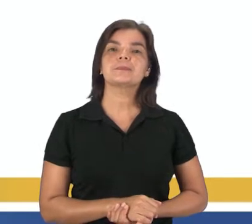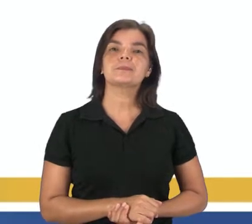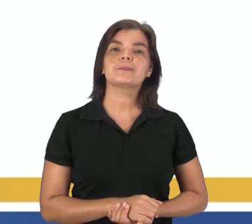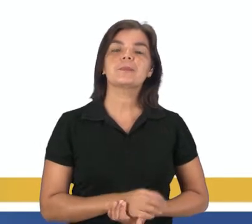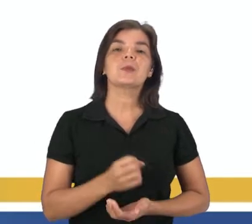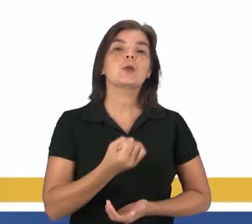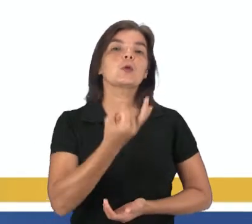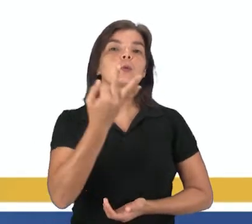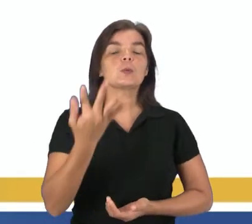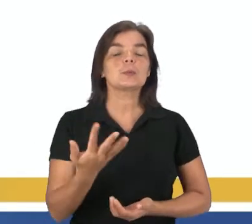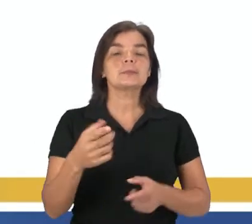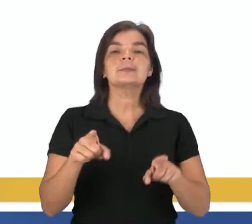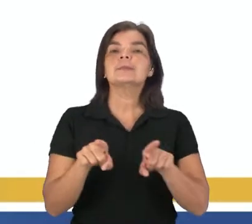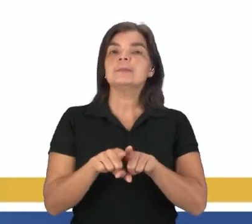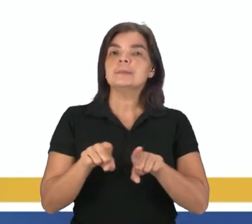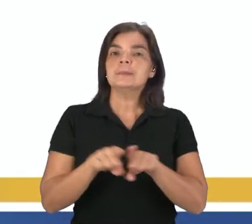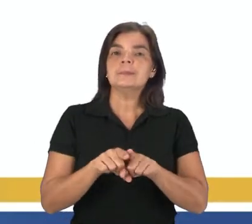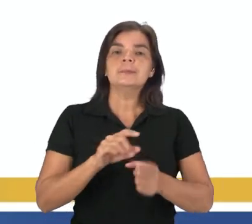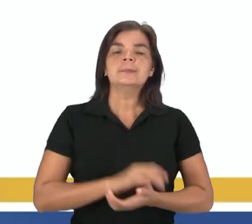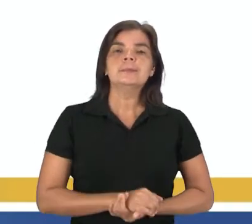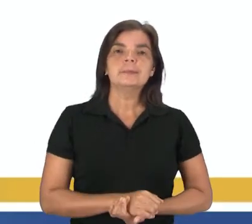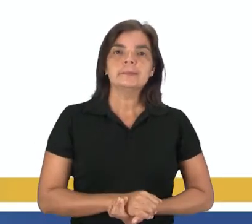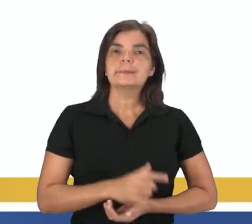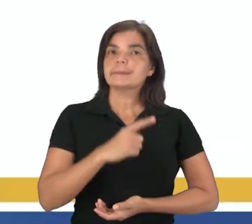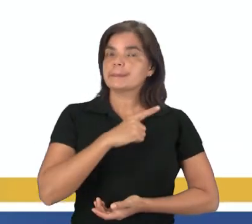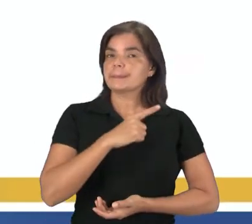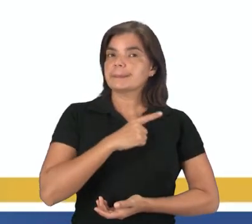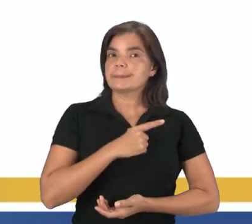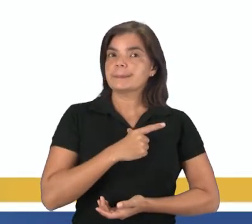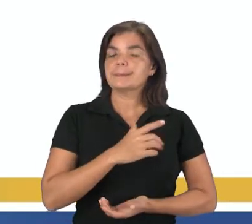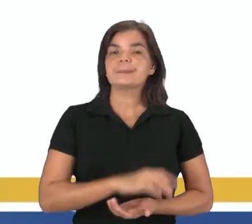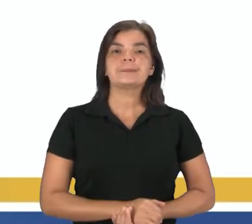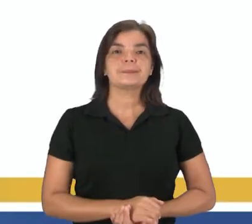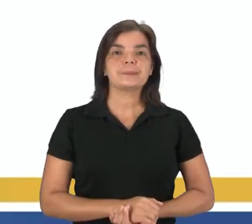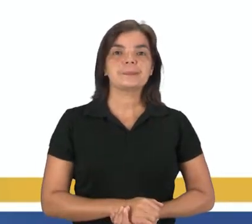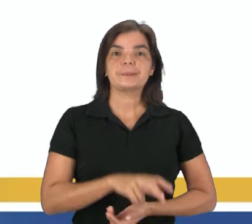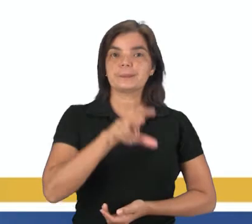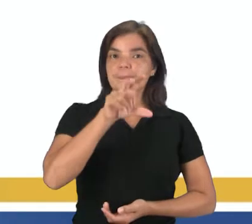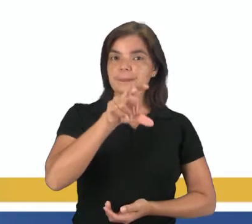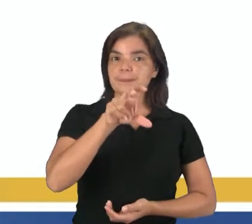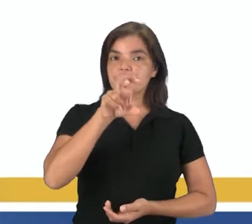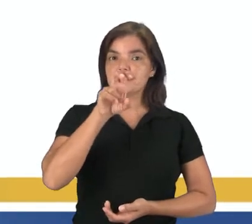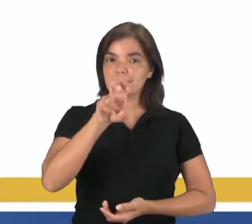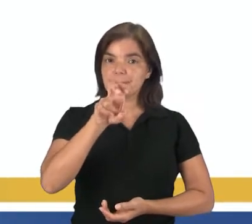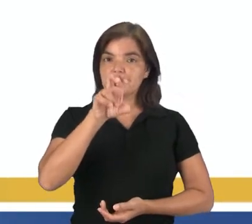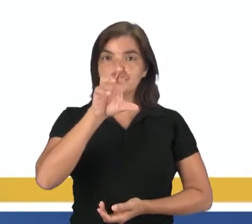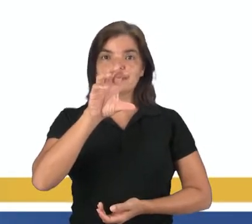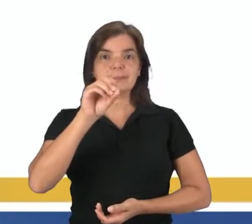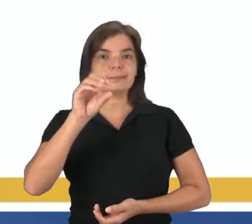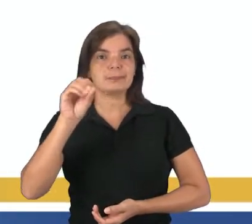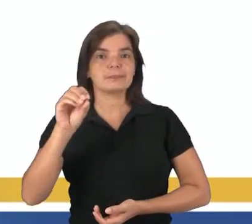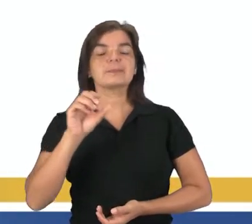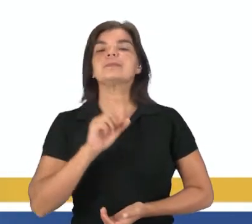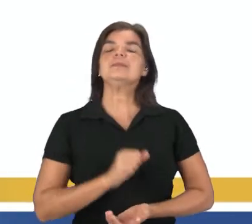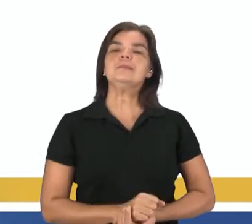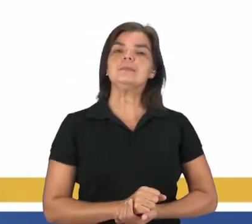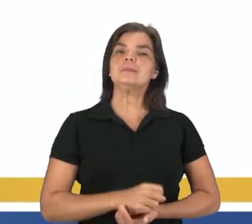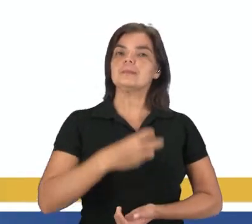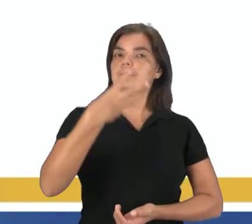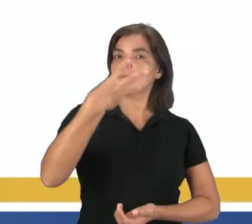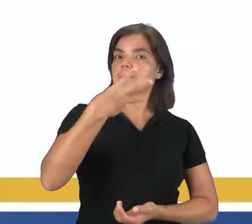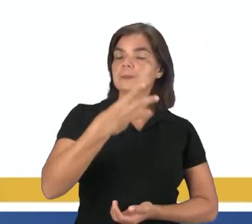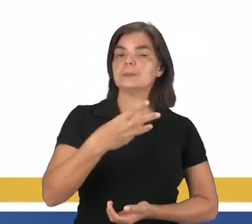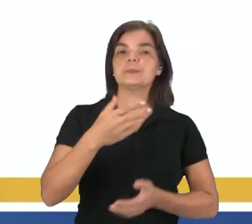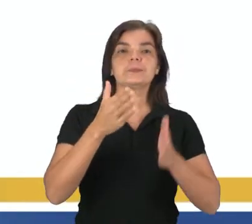Qual a quantidade que ele tem aí? Qual o valor dele? 500, Porque ele está na